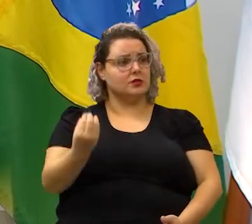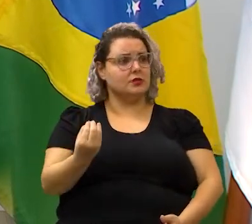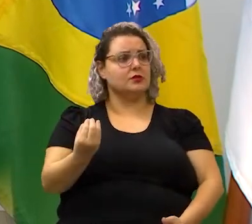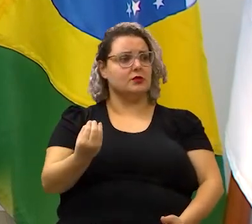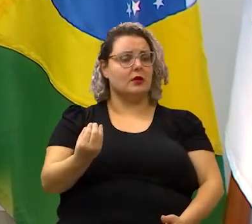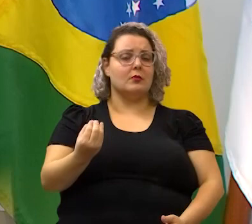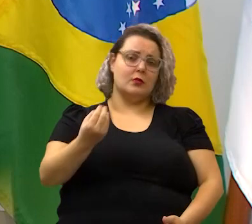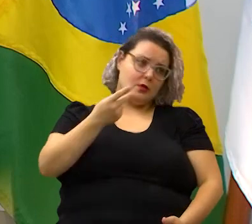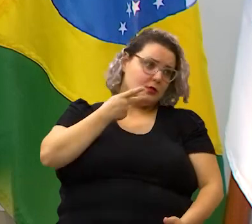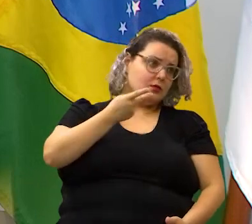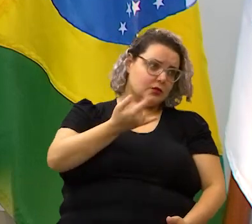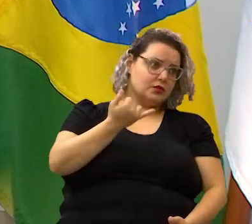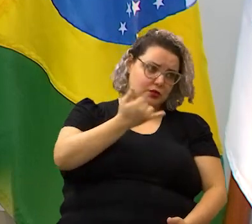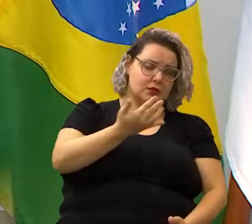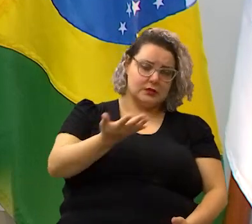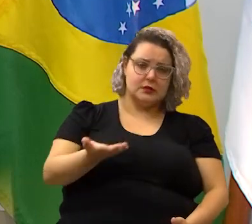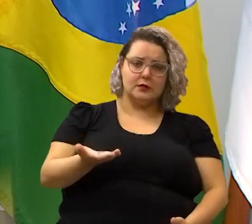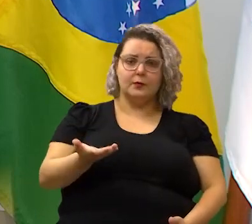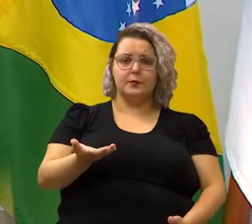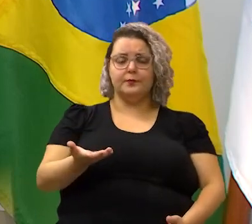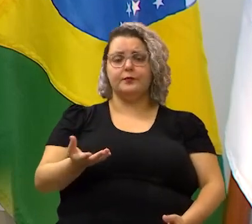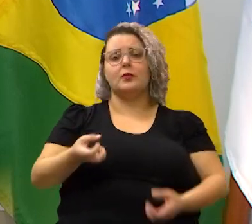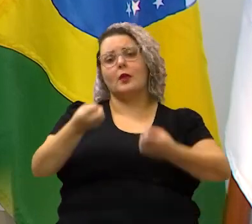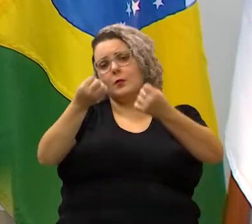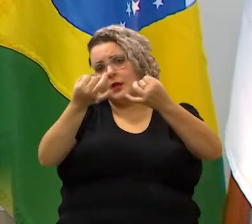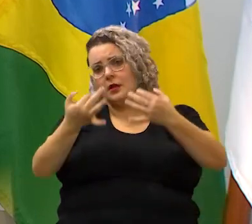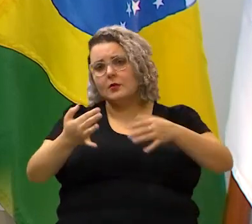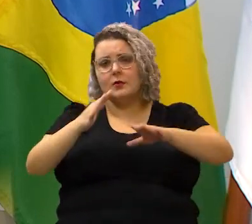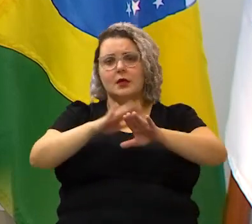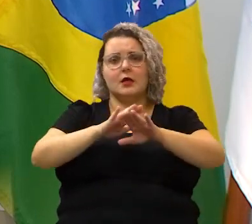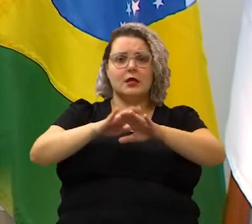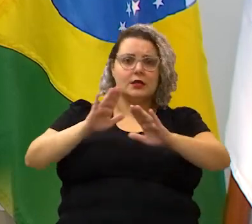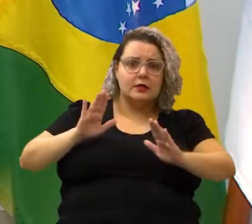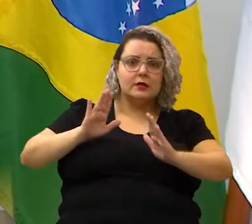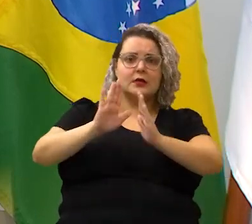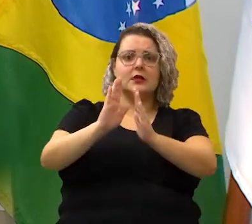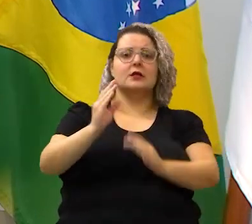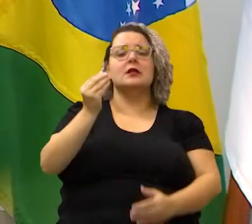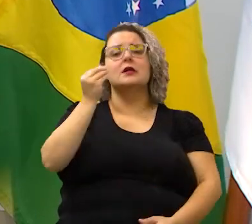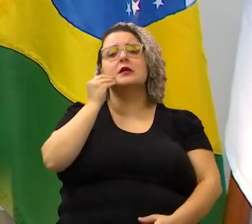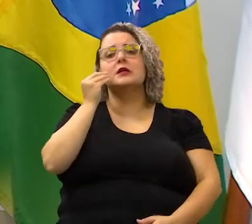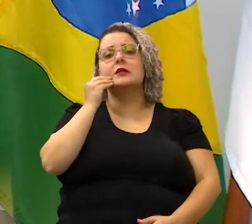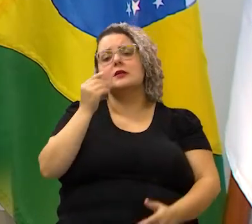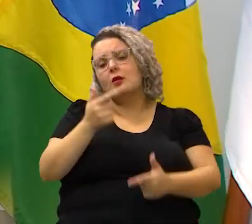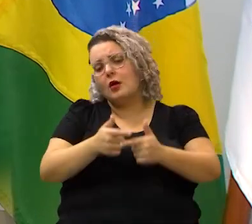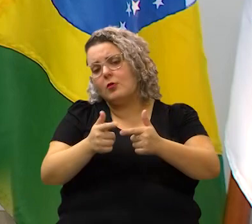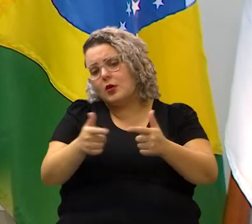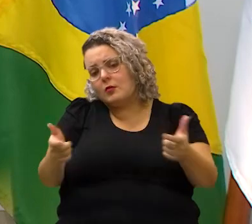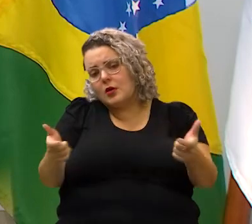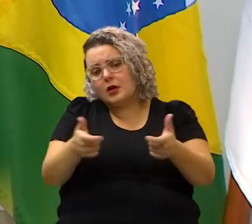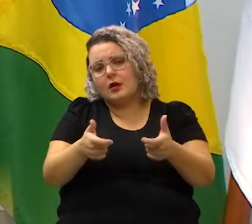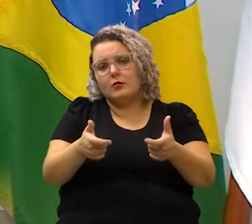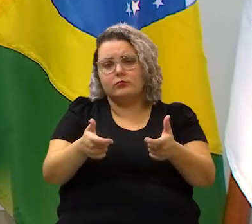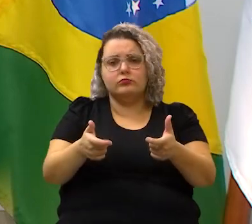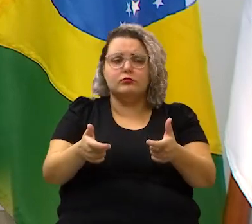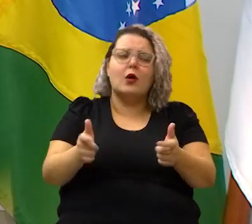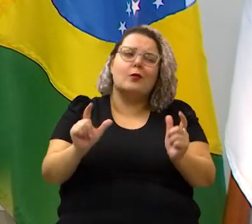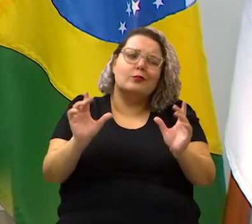compreensão para isso que eu te disse para que isso possa orientar as ações e enfrentar e tentar Minimizar